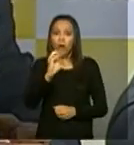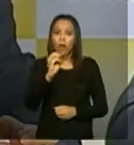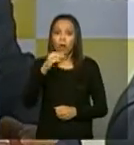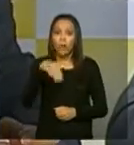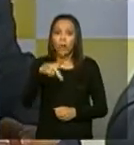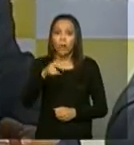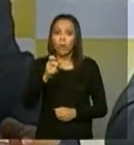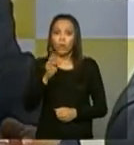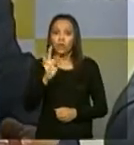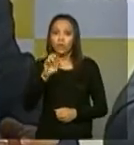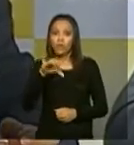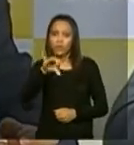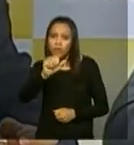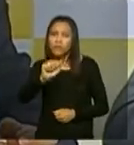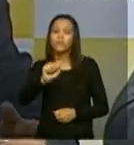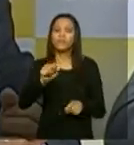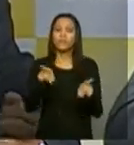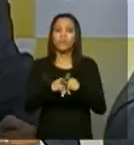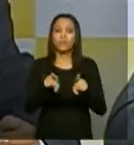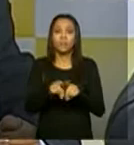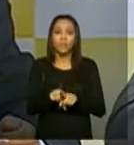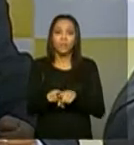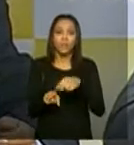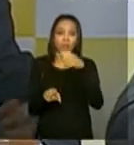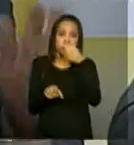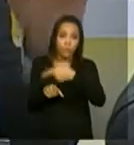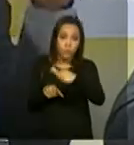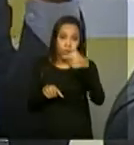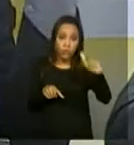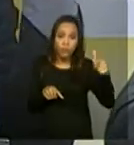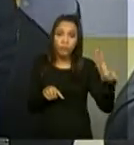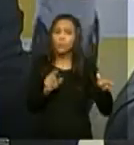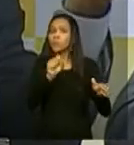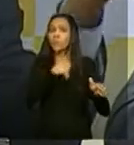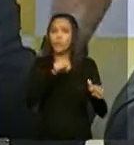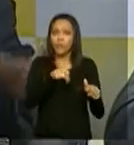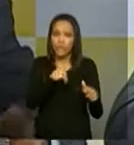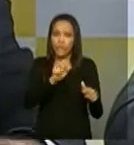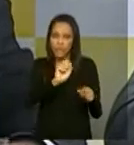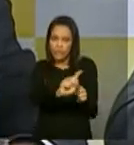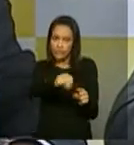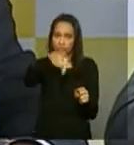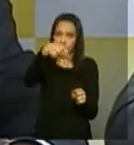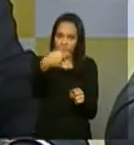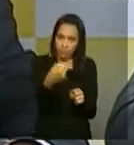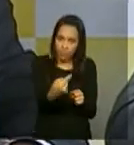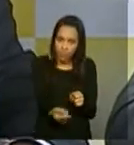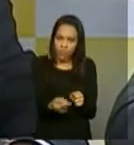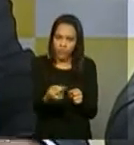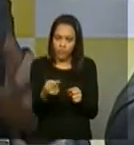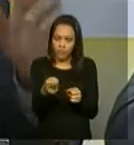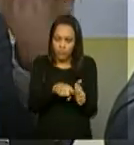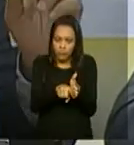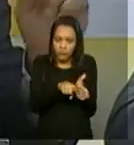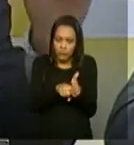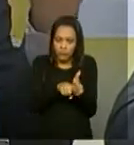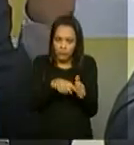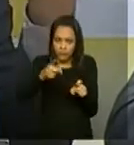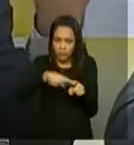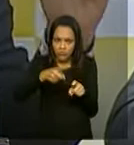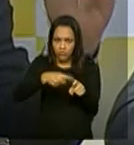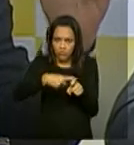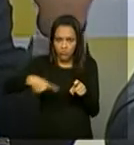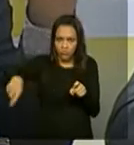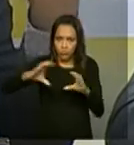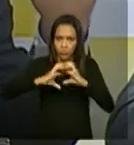e quantos nos outros temos recusado que anos depois da competência dizem que a